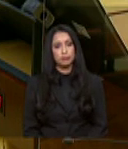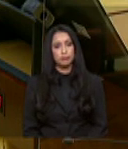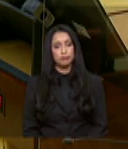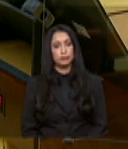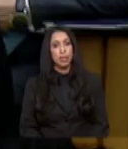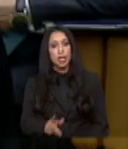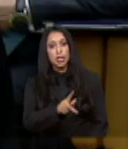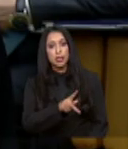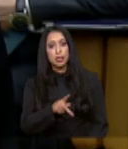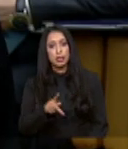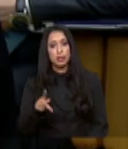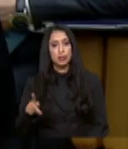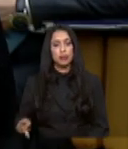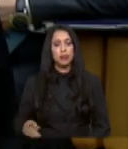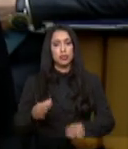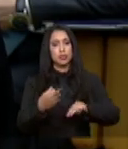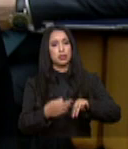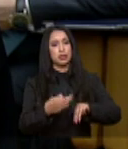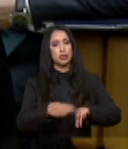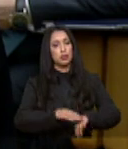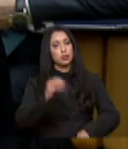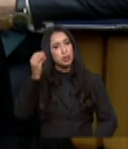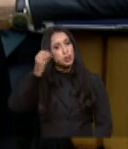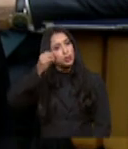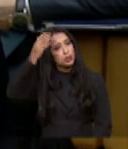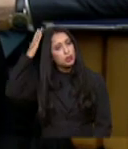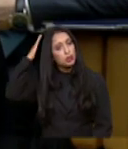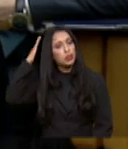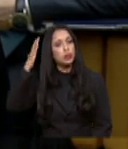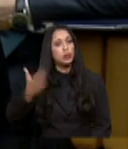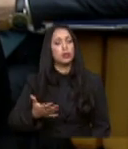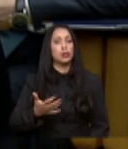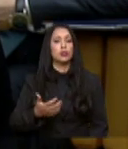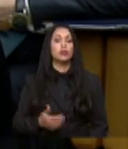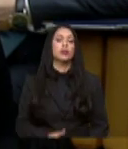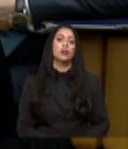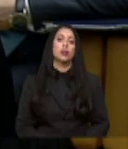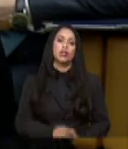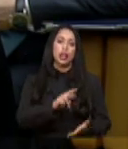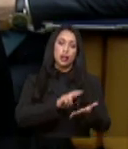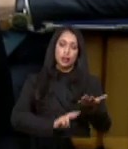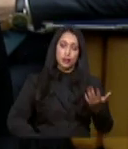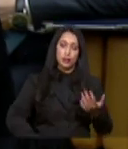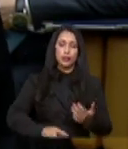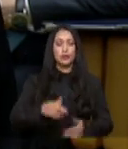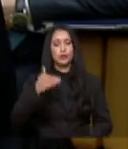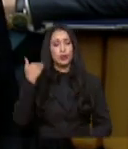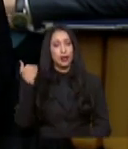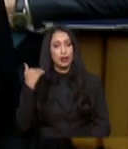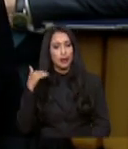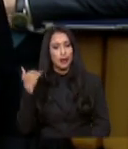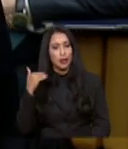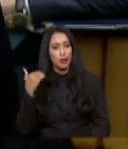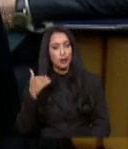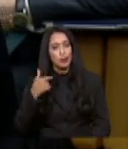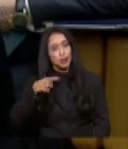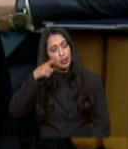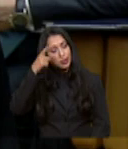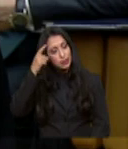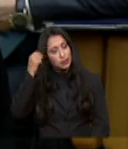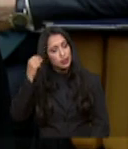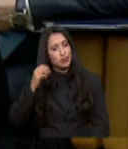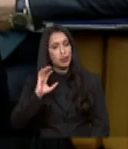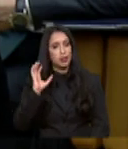Excelentíssimo senhor presidente, ministro Luiz Fux, excelentíssima senhora ministra relatora Carmen Lúcia, ministra Rosa